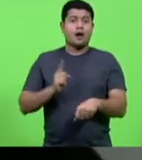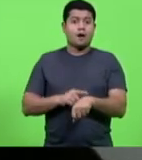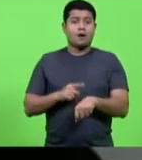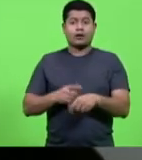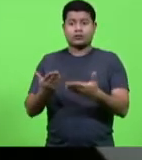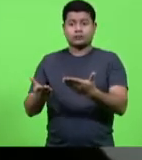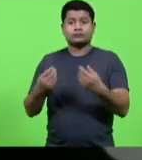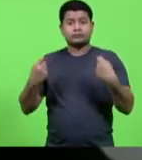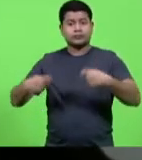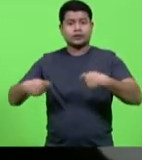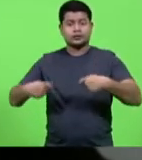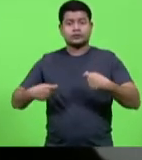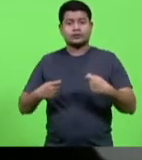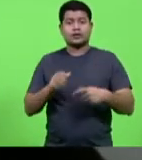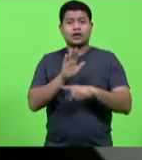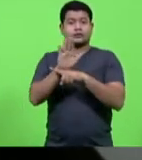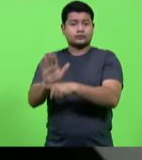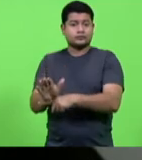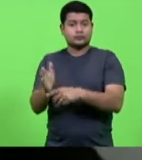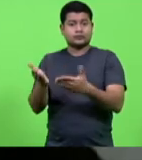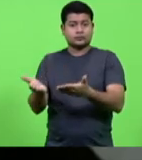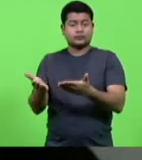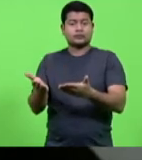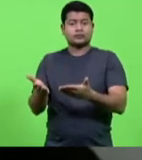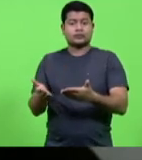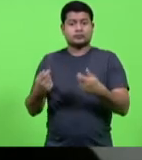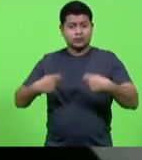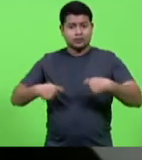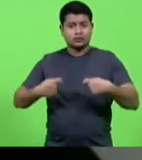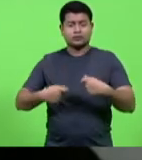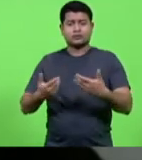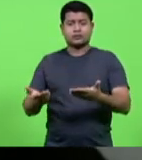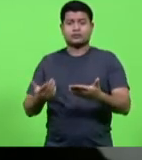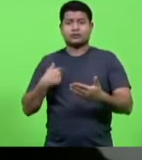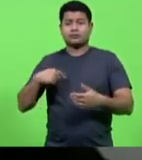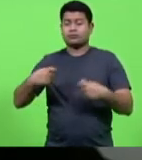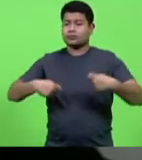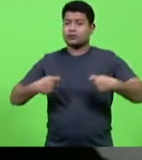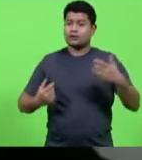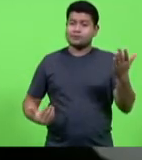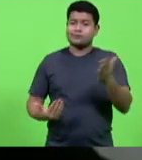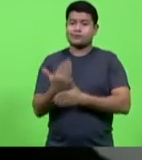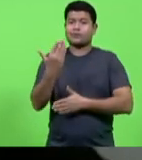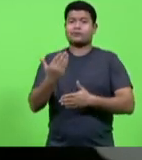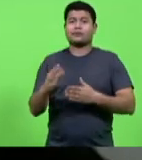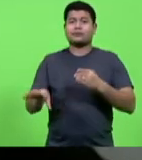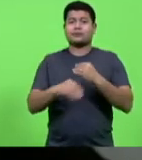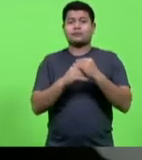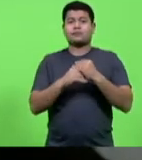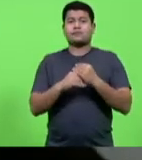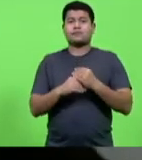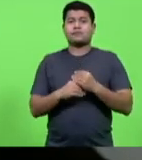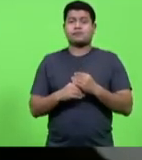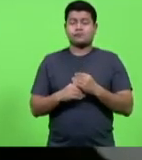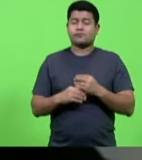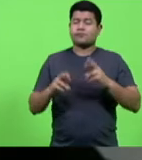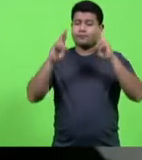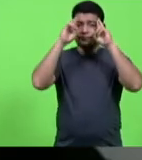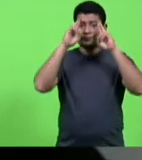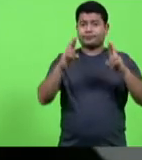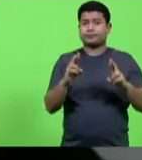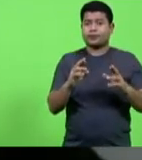do Estado, nós precisávamos ter aprovado as emendas. Com todo o respeito e acatamento e